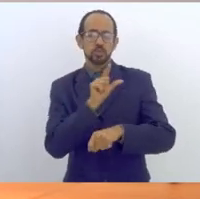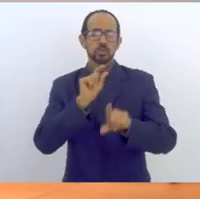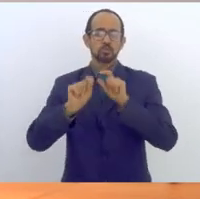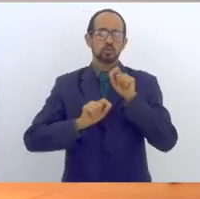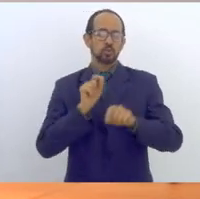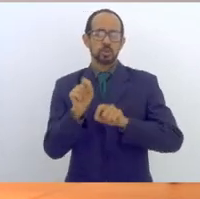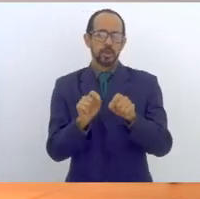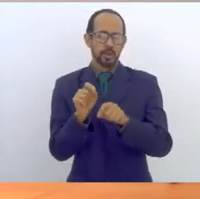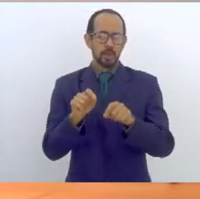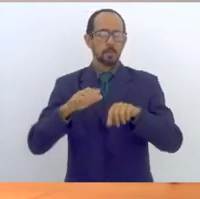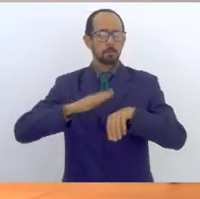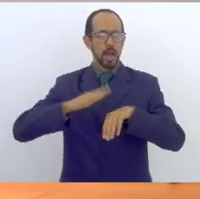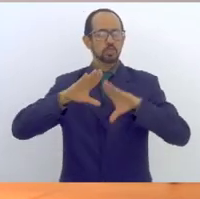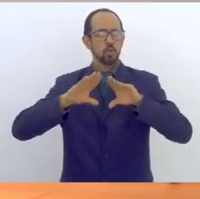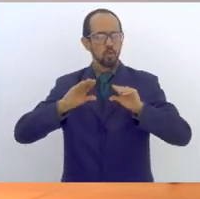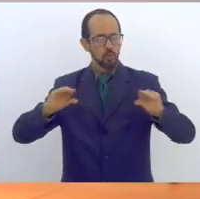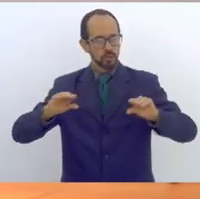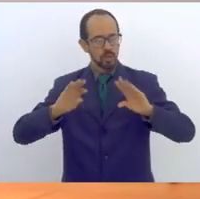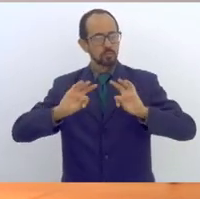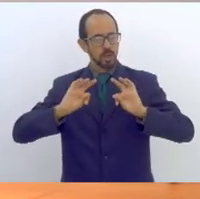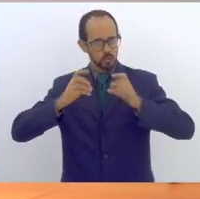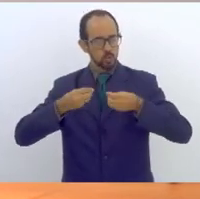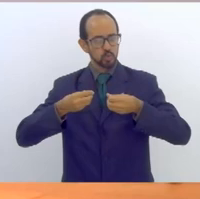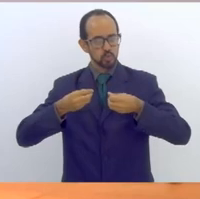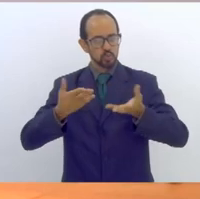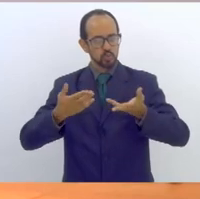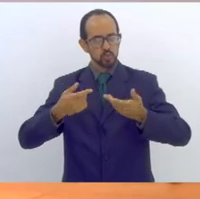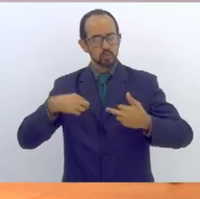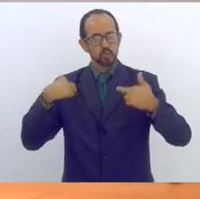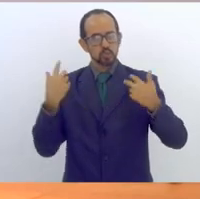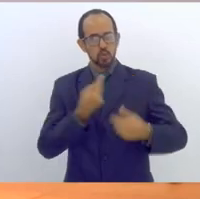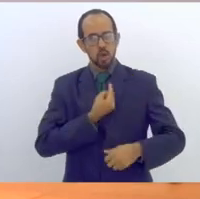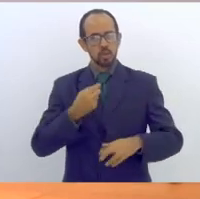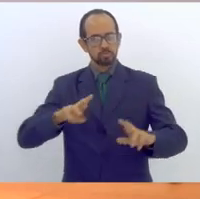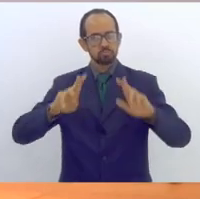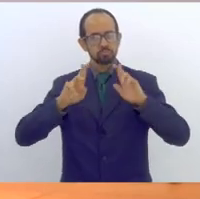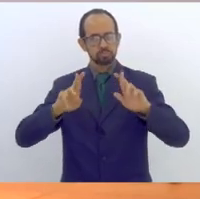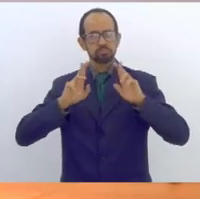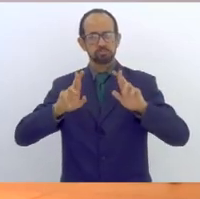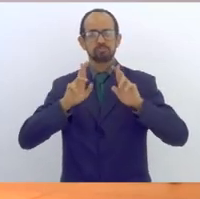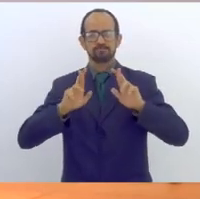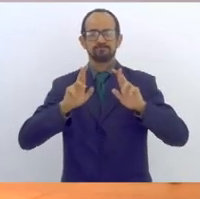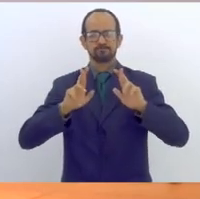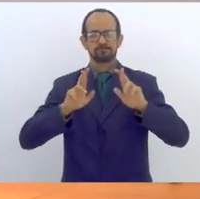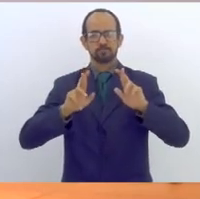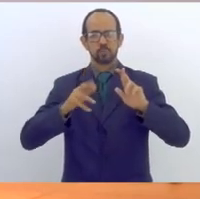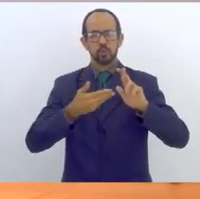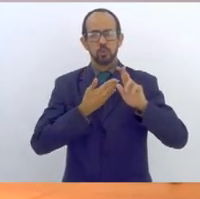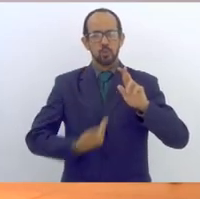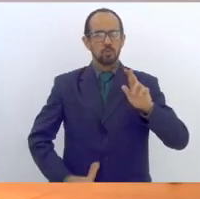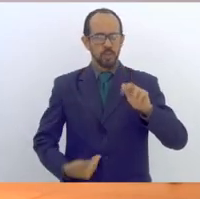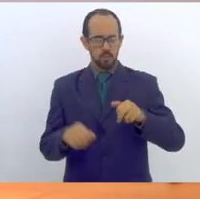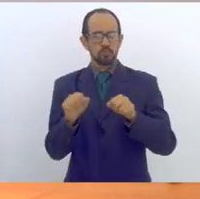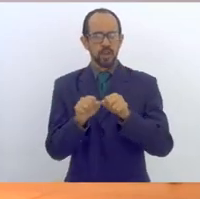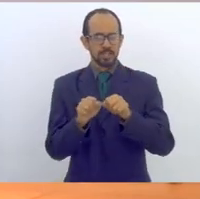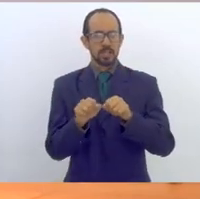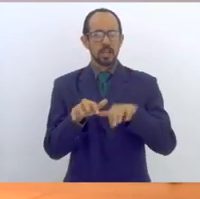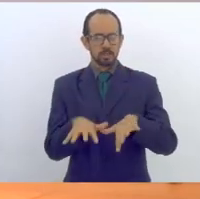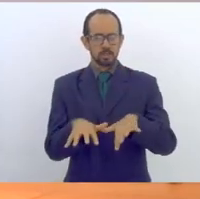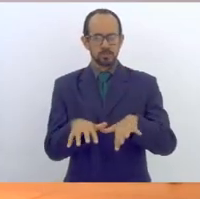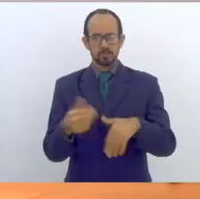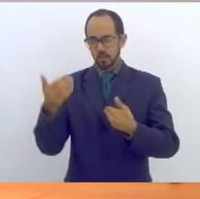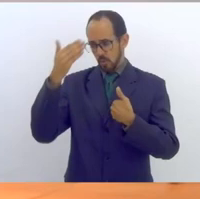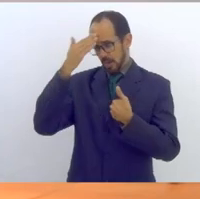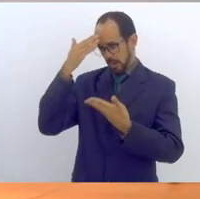assim confortáveis para todos não é e nós desejamos efetivamente que o governo e quero agradecimento da